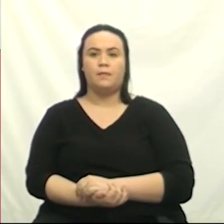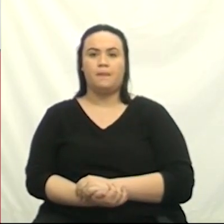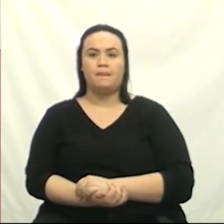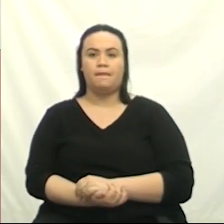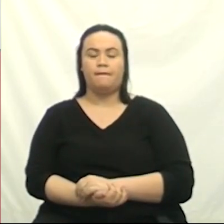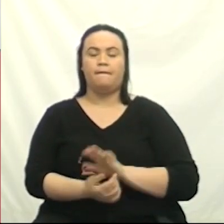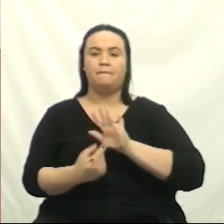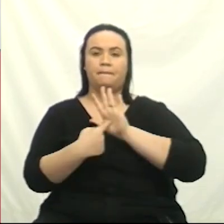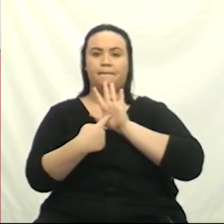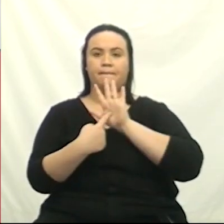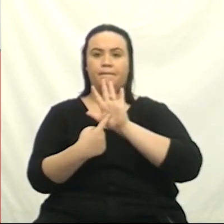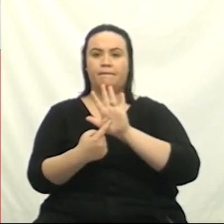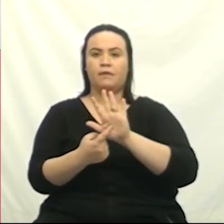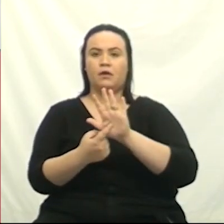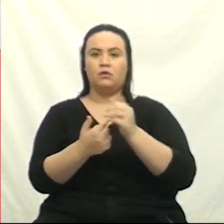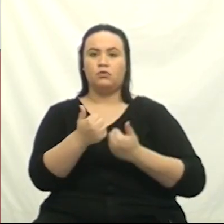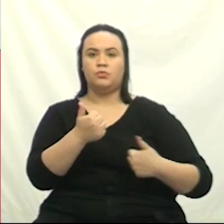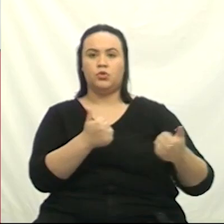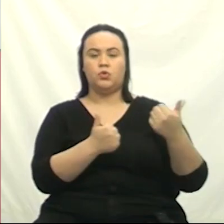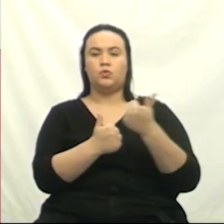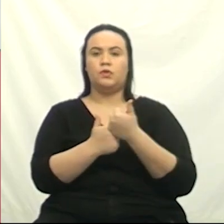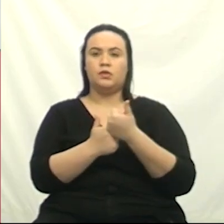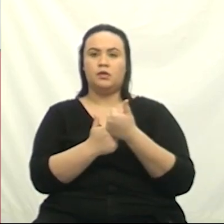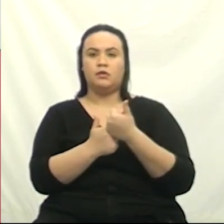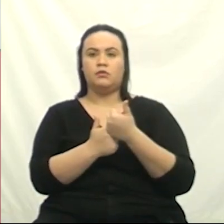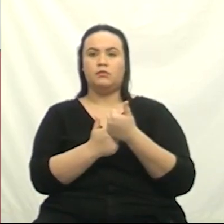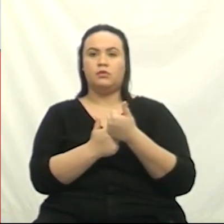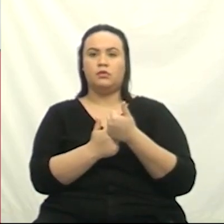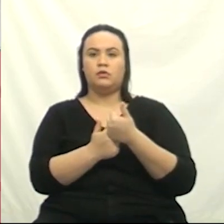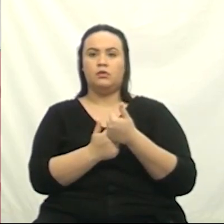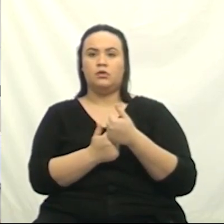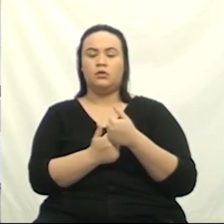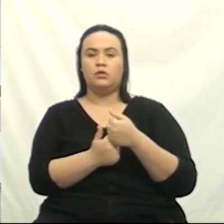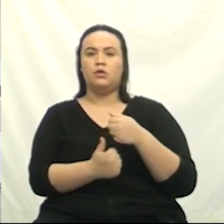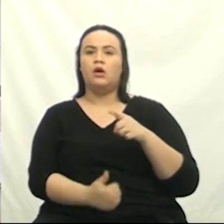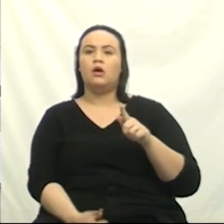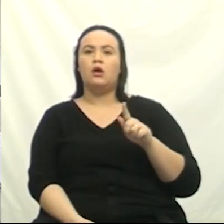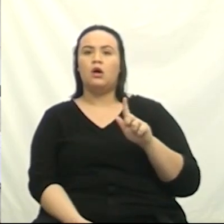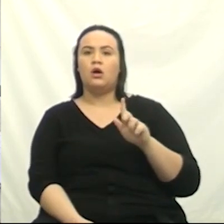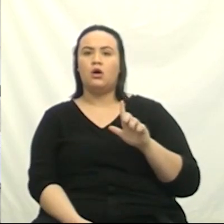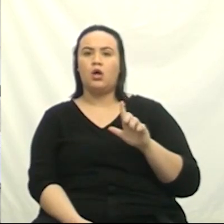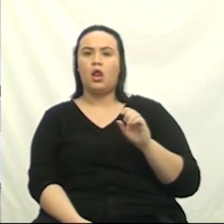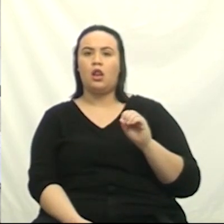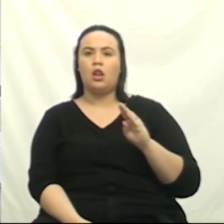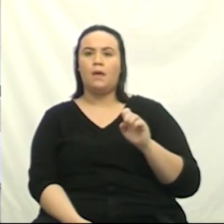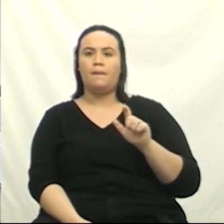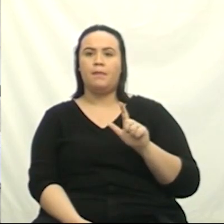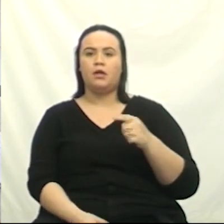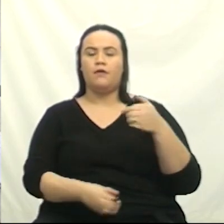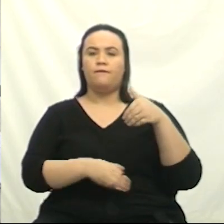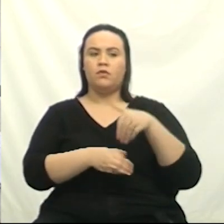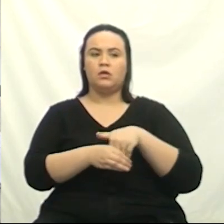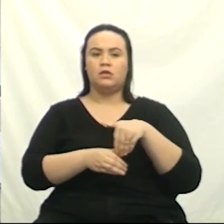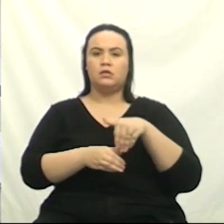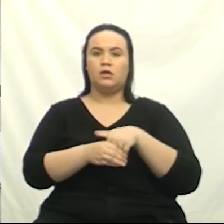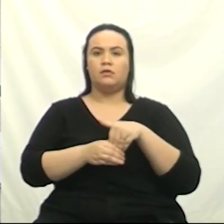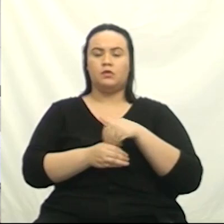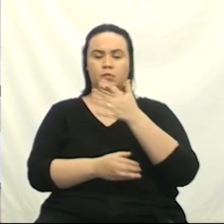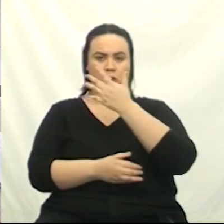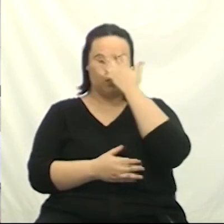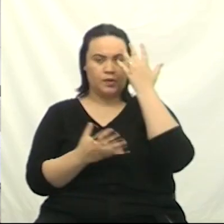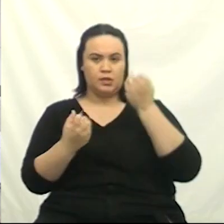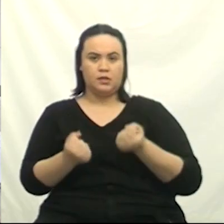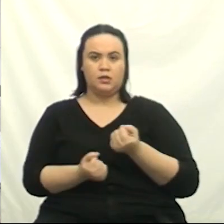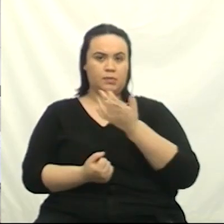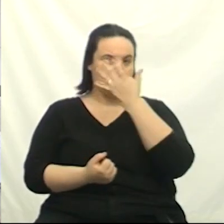foi apresentado no substitutivo global o pedido de dispensa do parecer está em votação os favoráveis